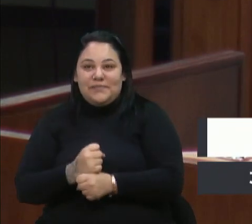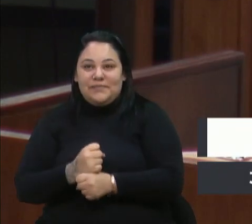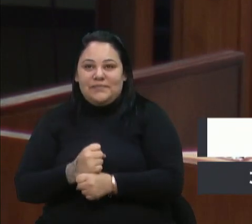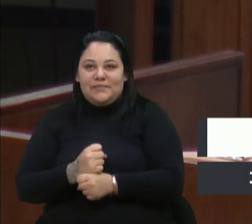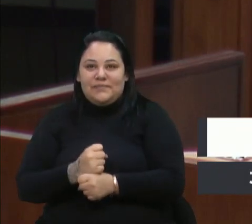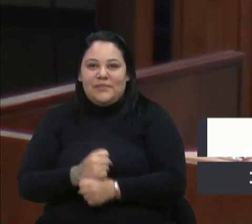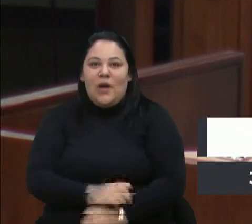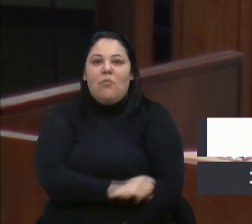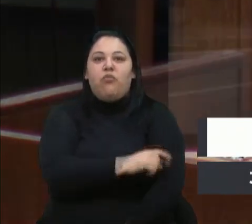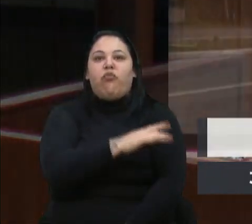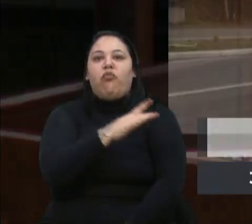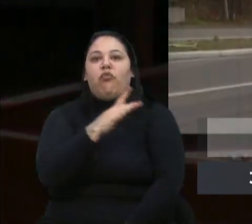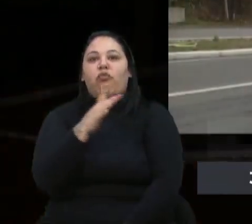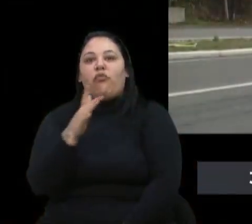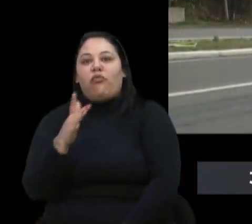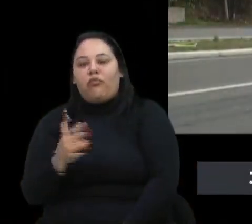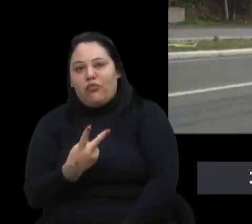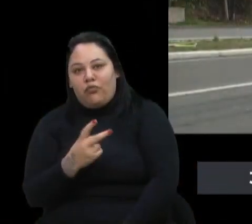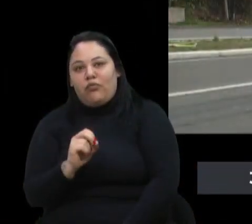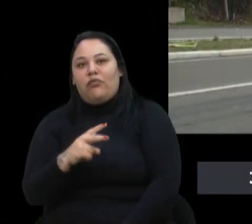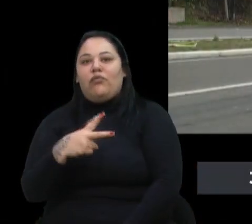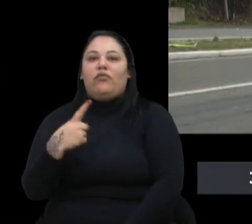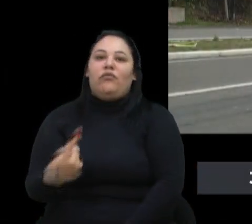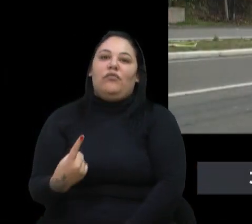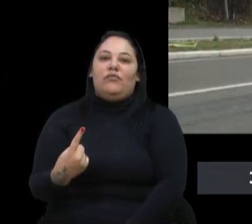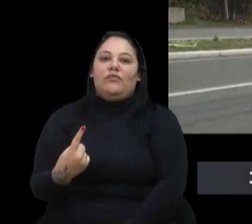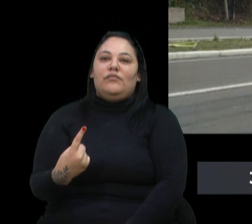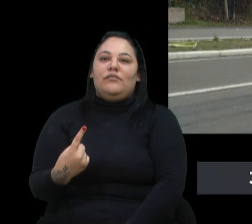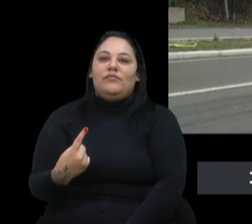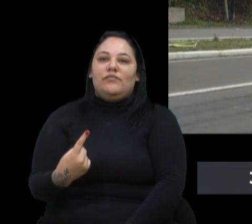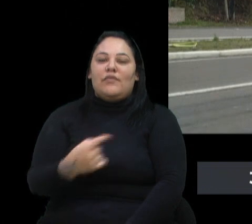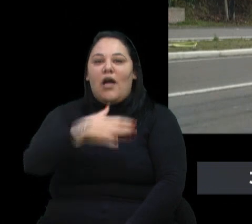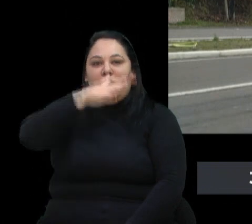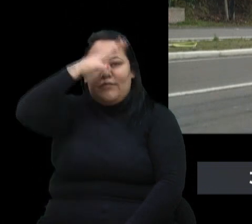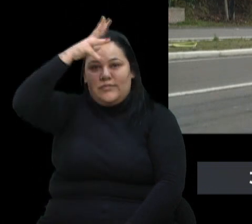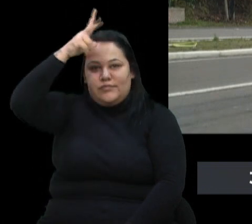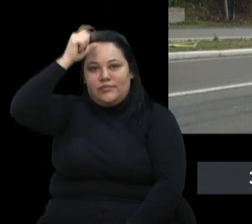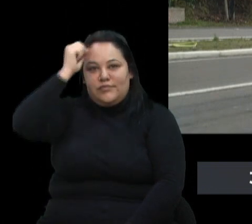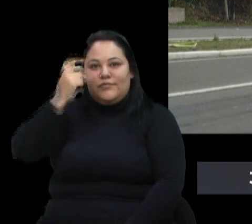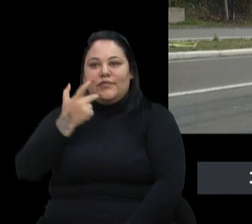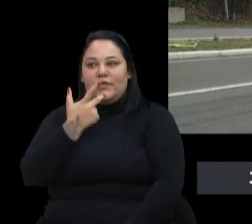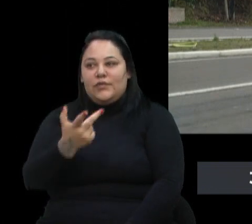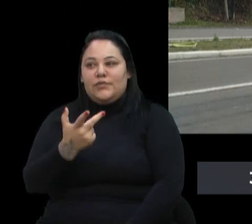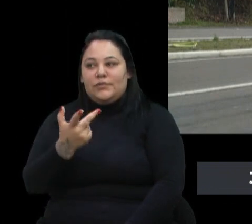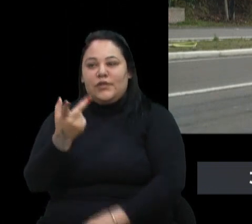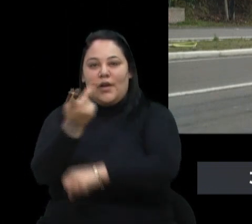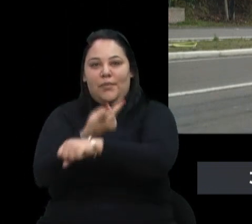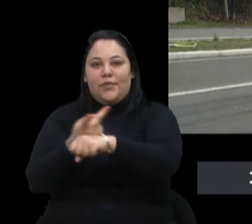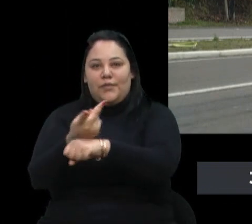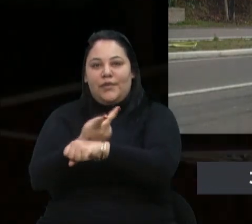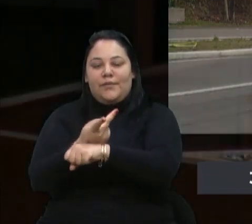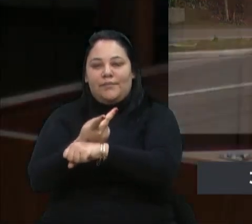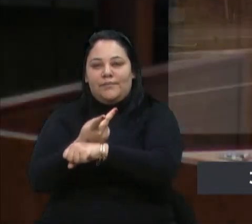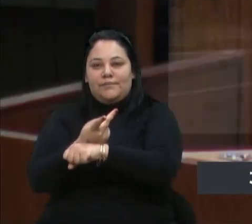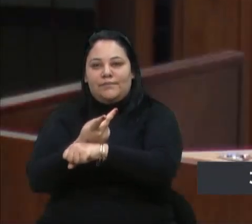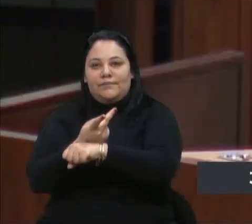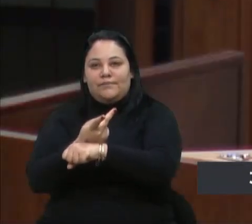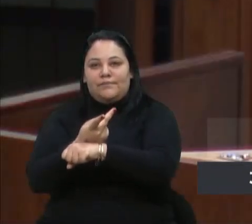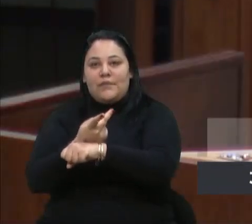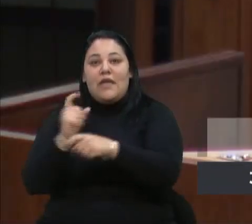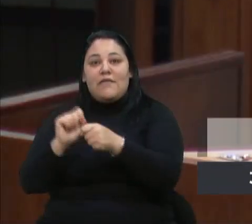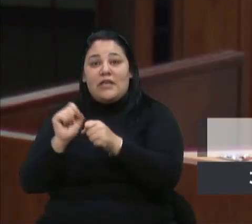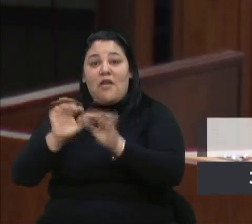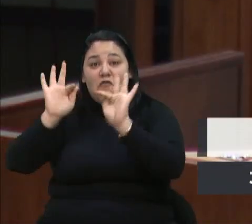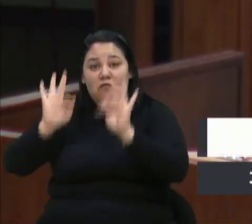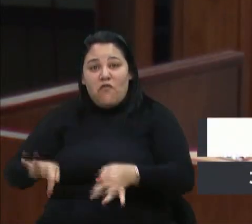Passou-se mais de um ano, chegou em 2021 e a prefeitura anunciou que buscaria rescisão do contrato. E em junho